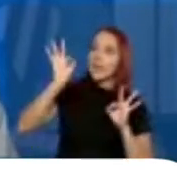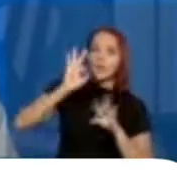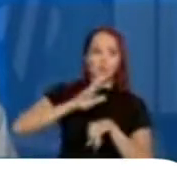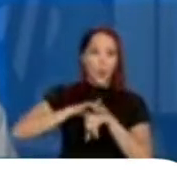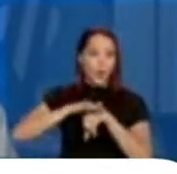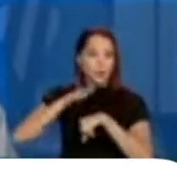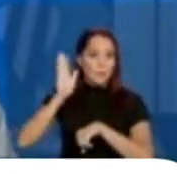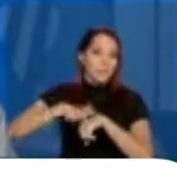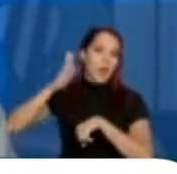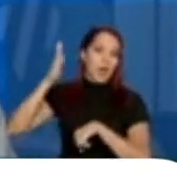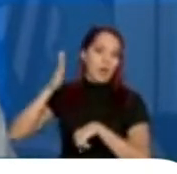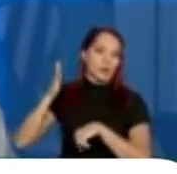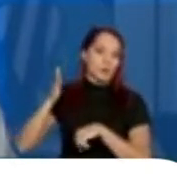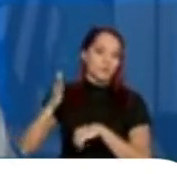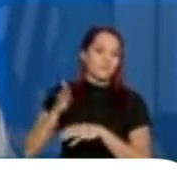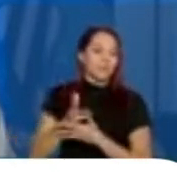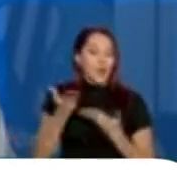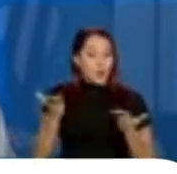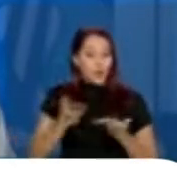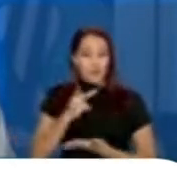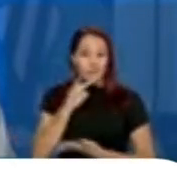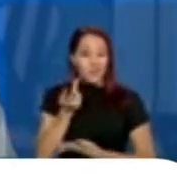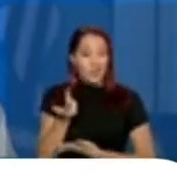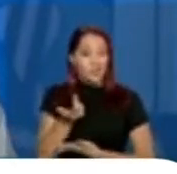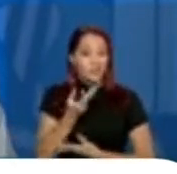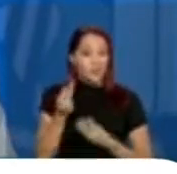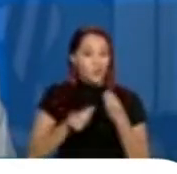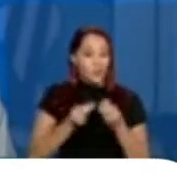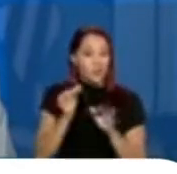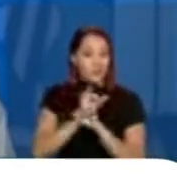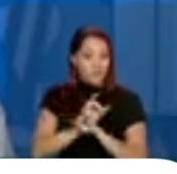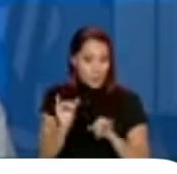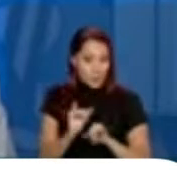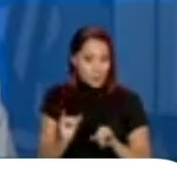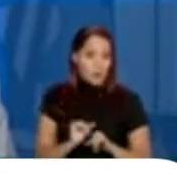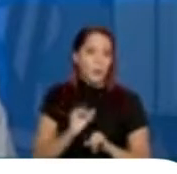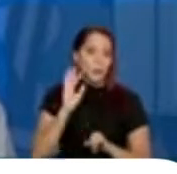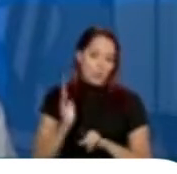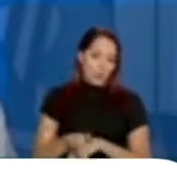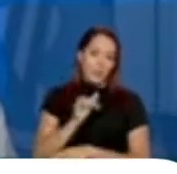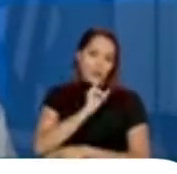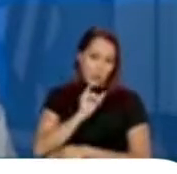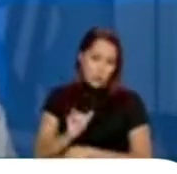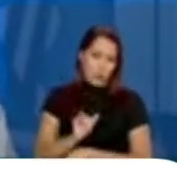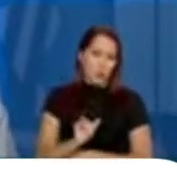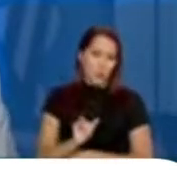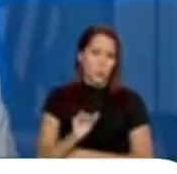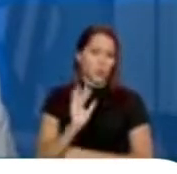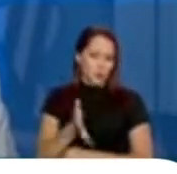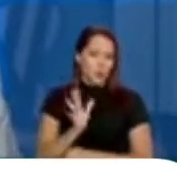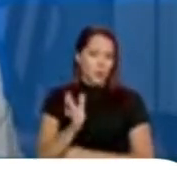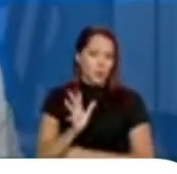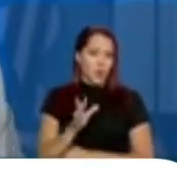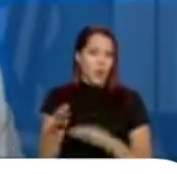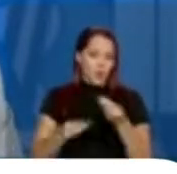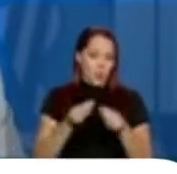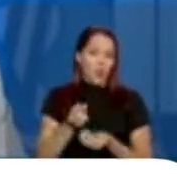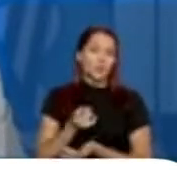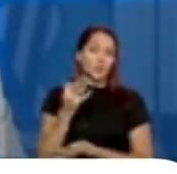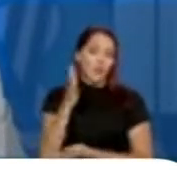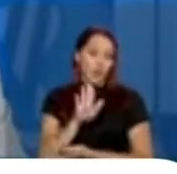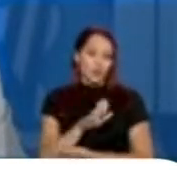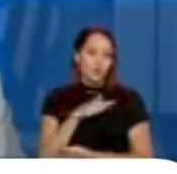Em relação à questão da subnotificação, nós já dissemos também da questão em relação aos